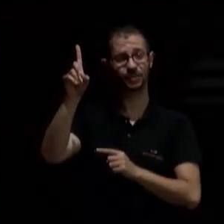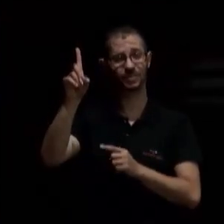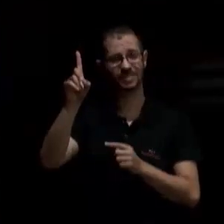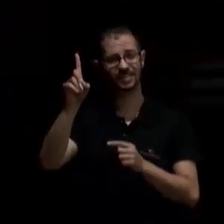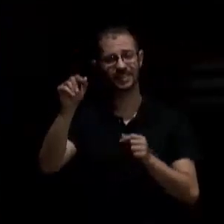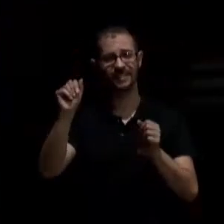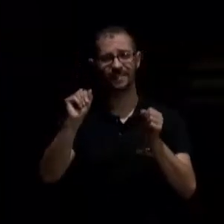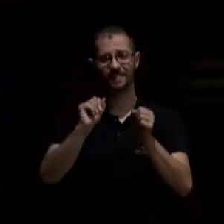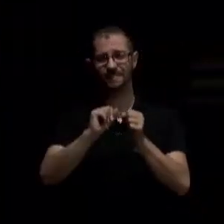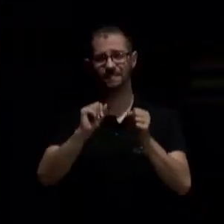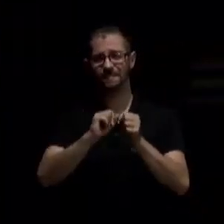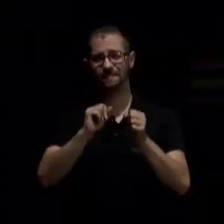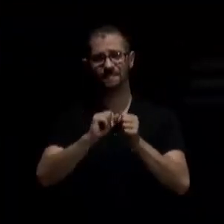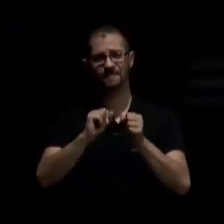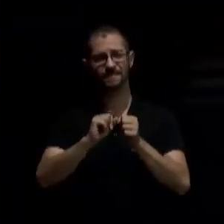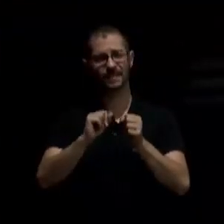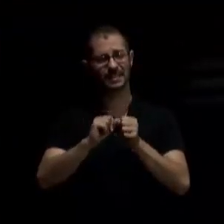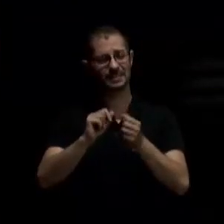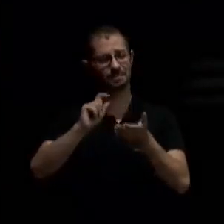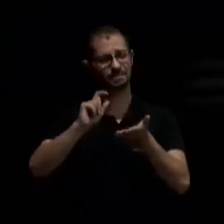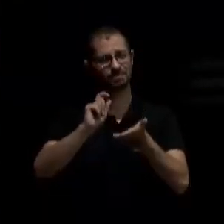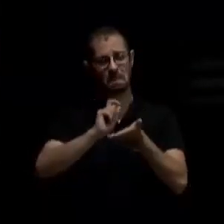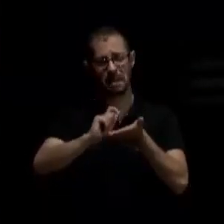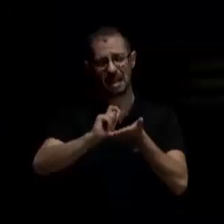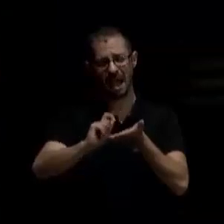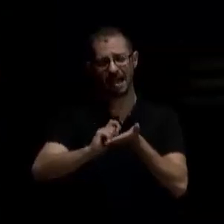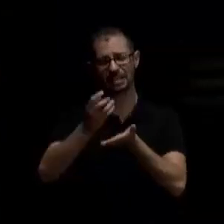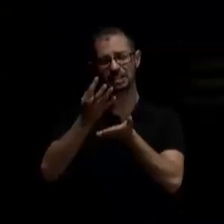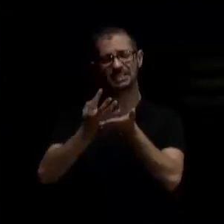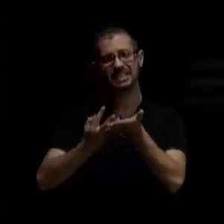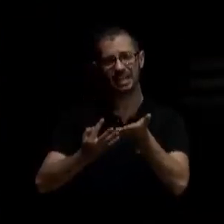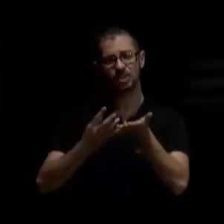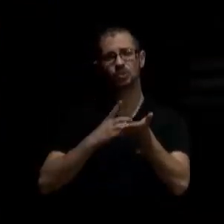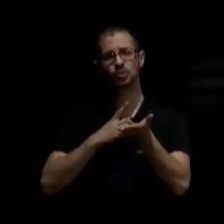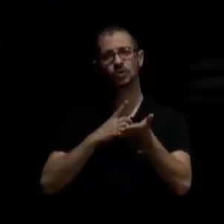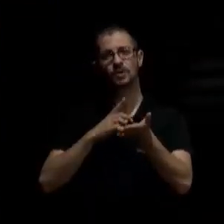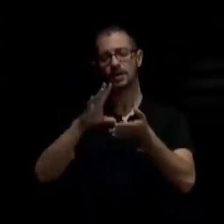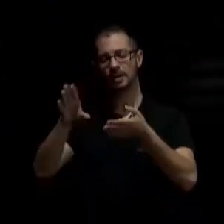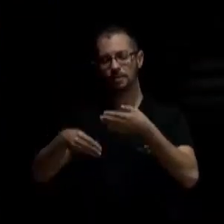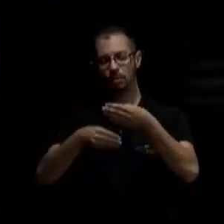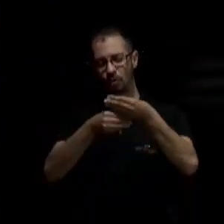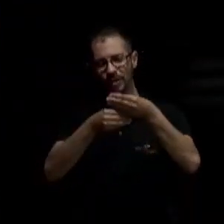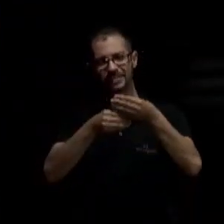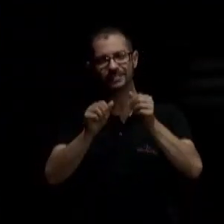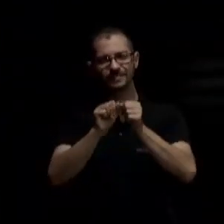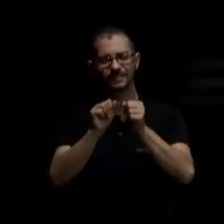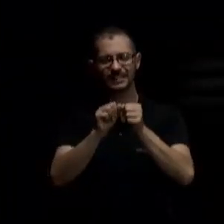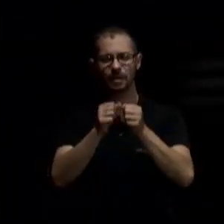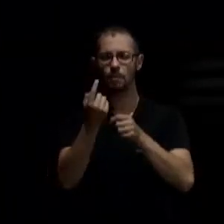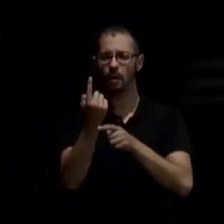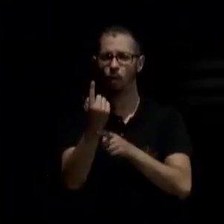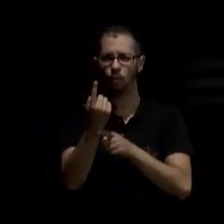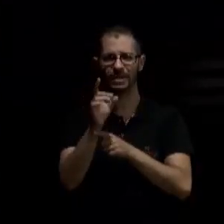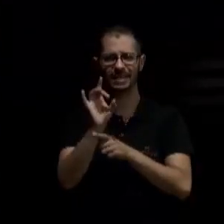milhares de textos pelo mundo para depois serem cotejados e ver que há uma unidade perfeita, é